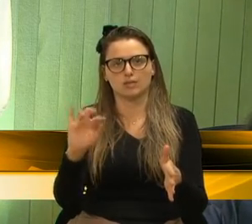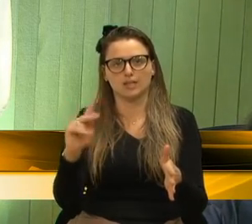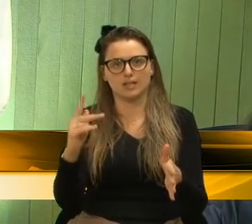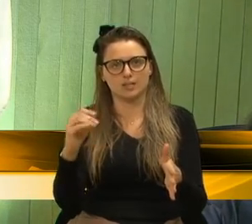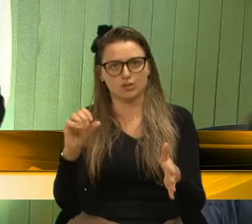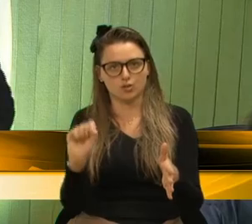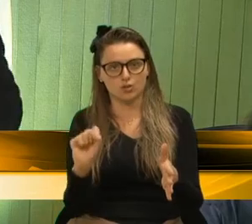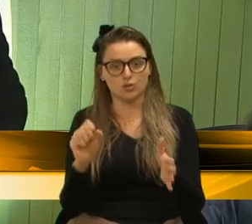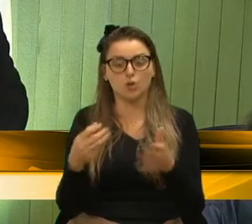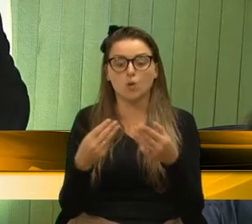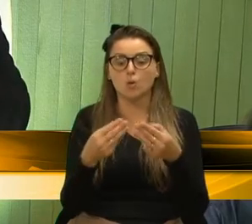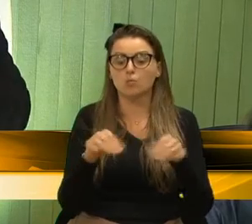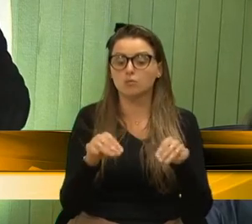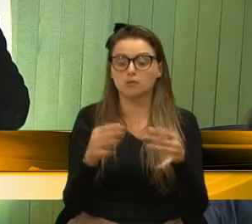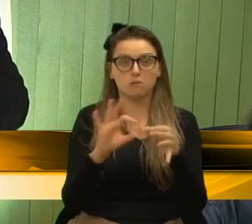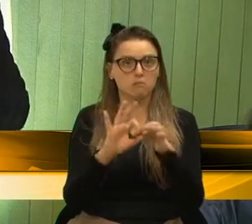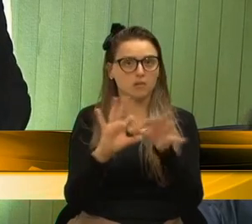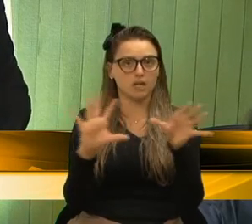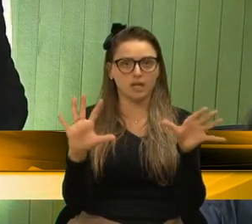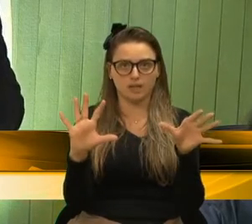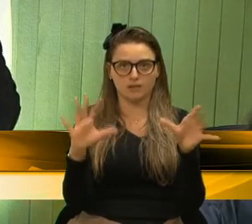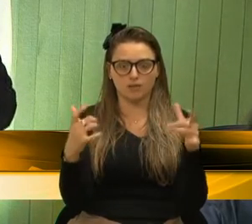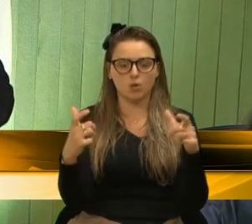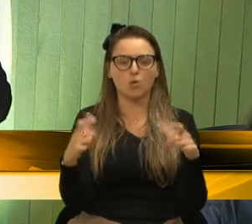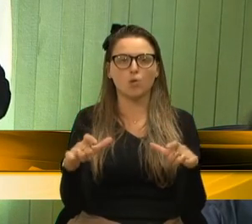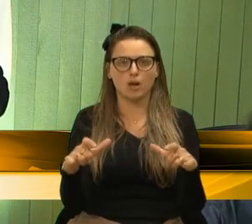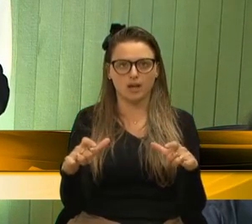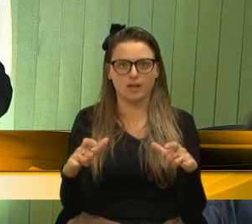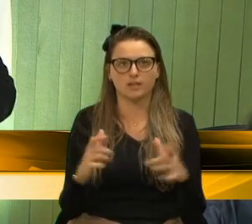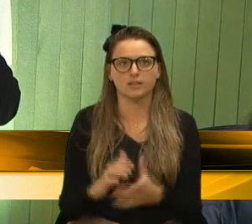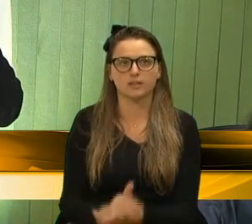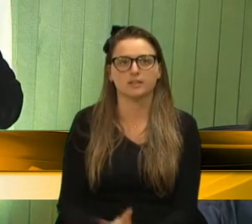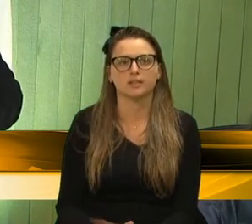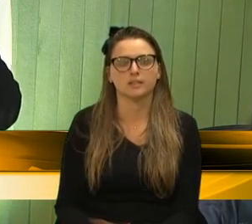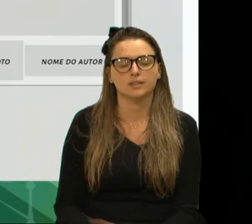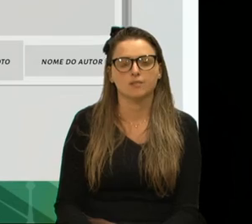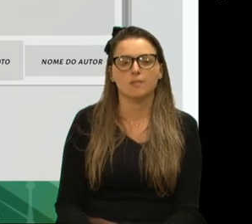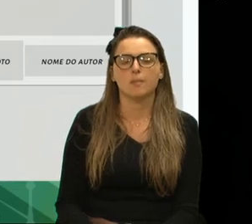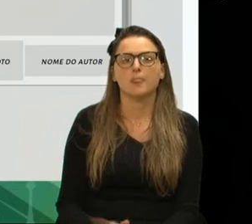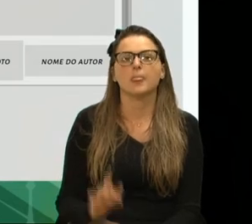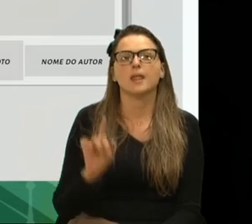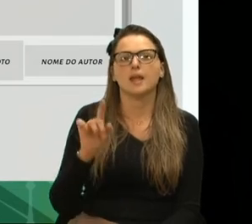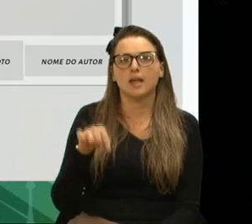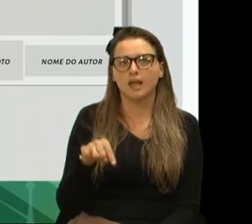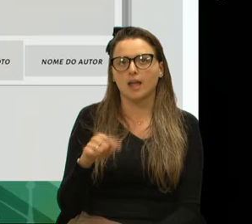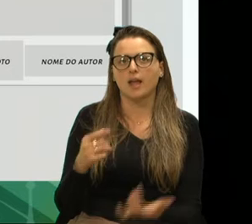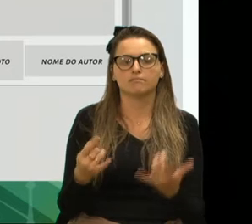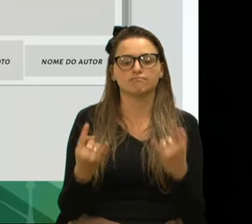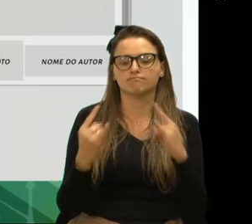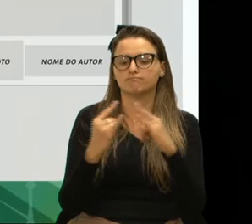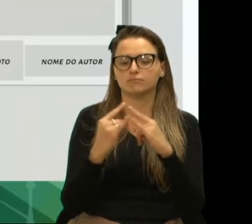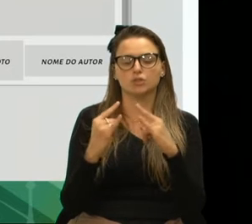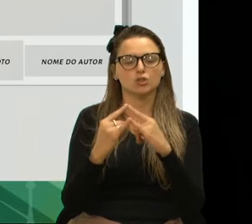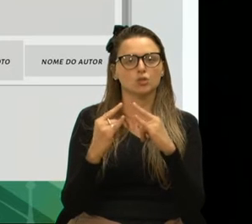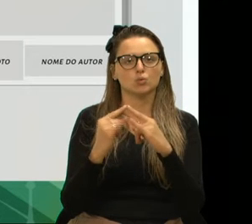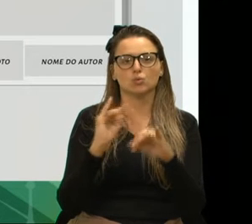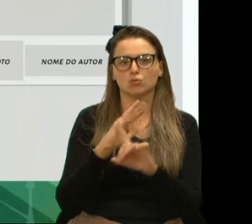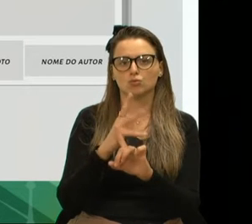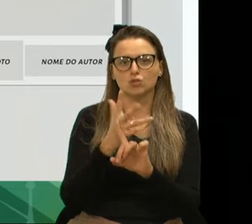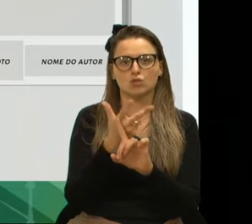a céu aberto, um museu ao ar livre, né, nada mais é que um centro de artes, né, que